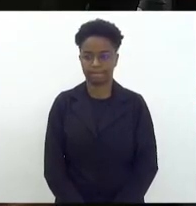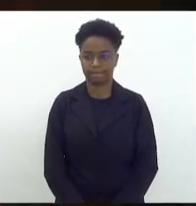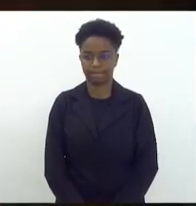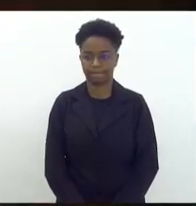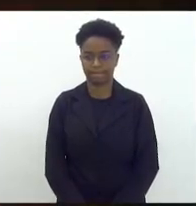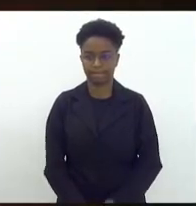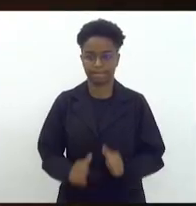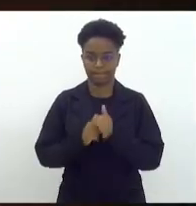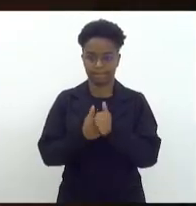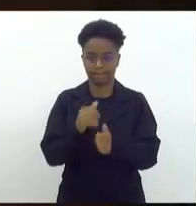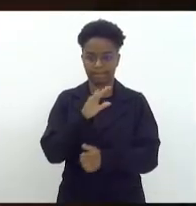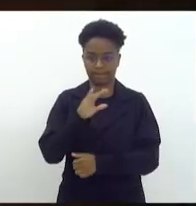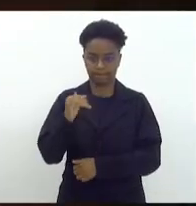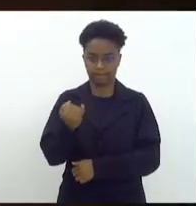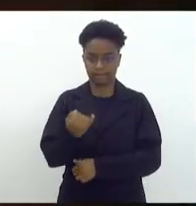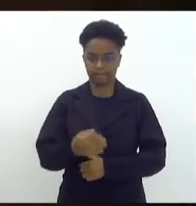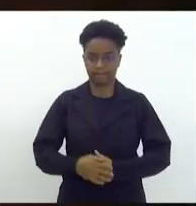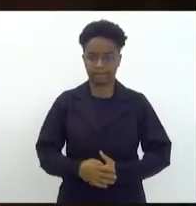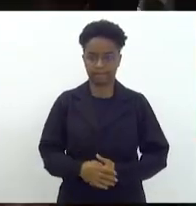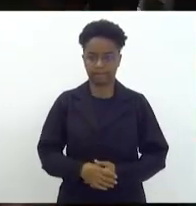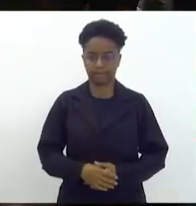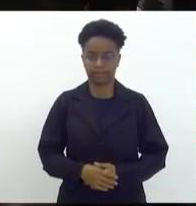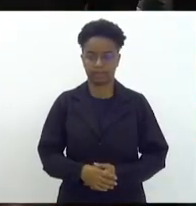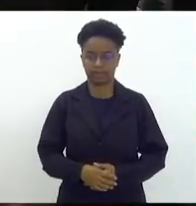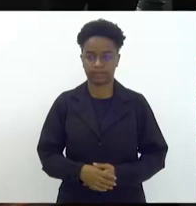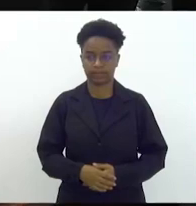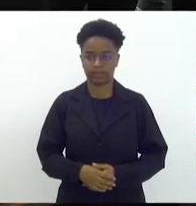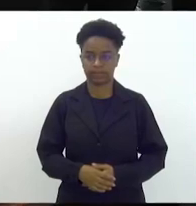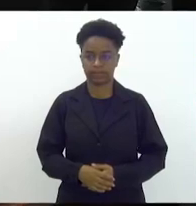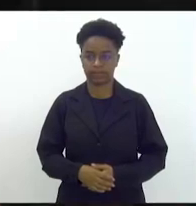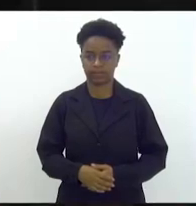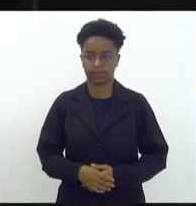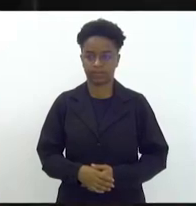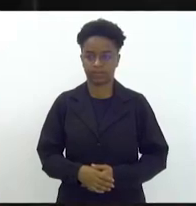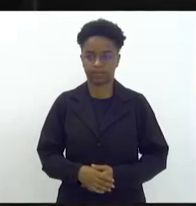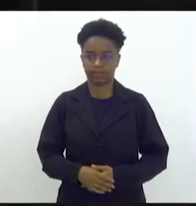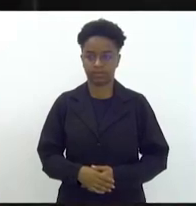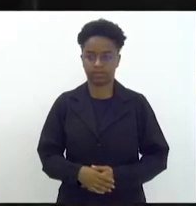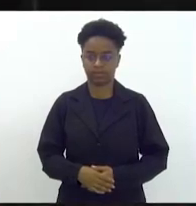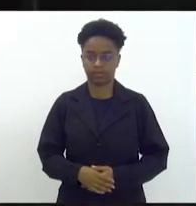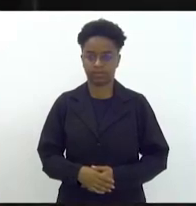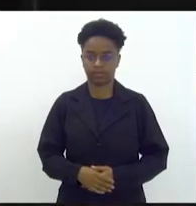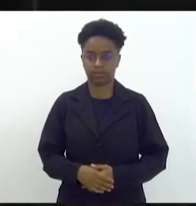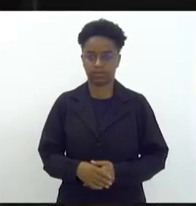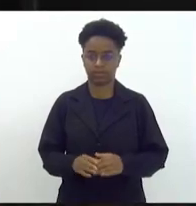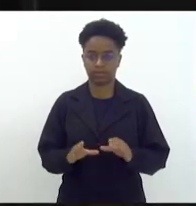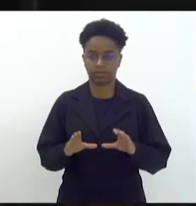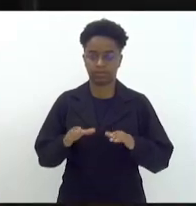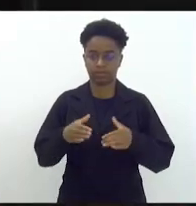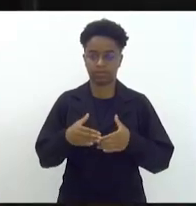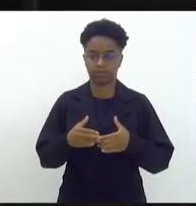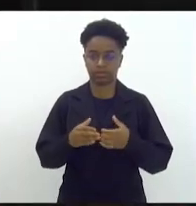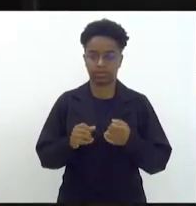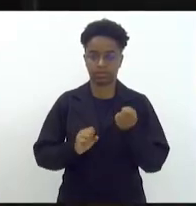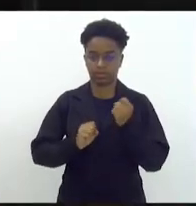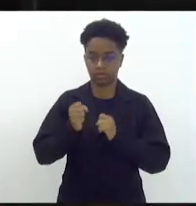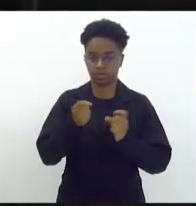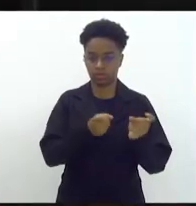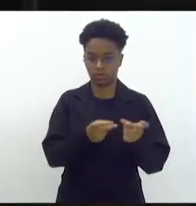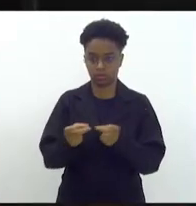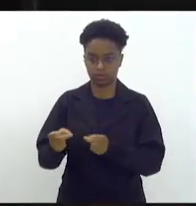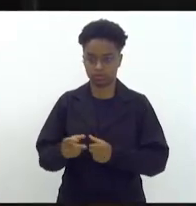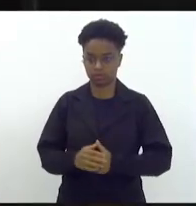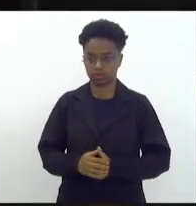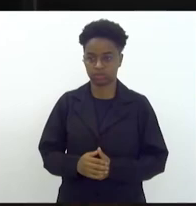Acompanhe a comissão de constituição e justiça, senhora presidente. Pela comissão de economia, indústria e comércio, deputado Anderson Moraes.